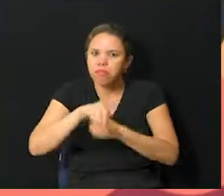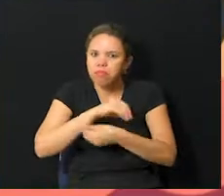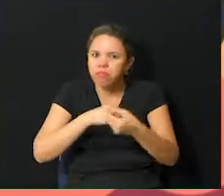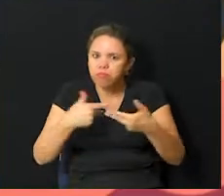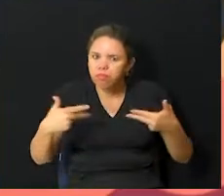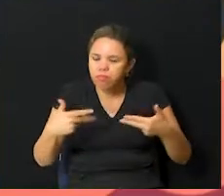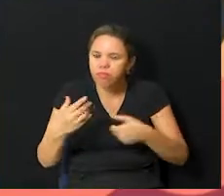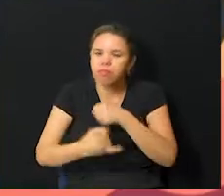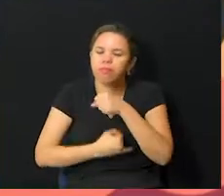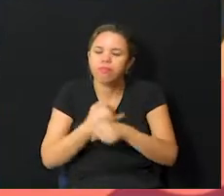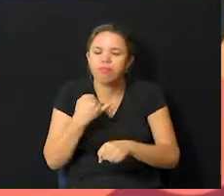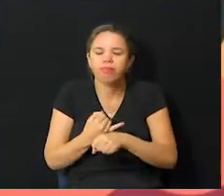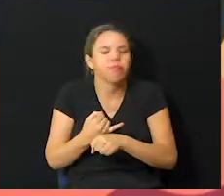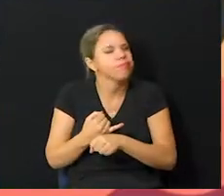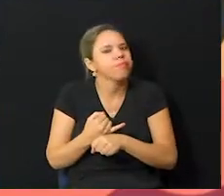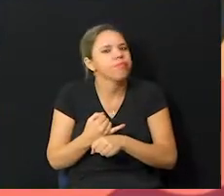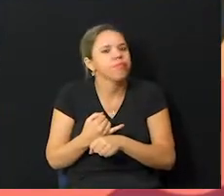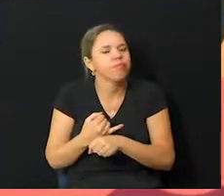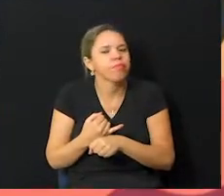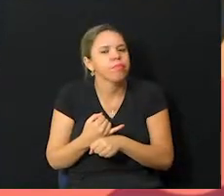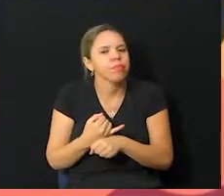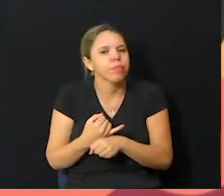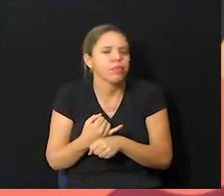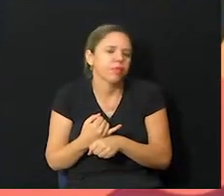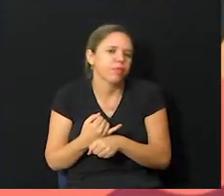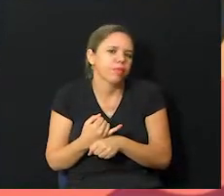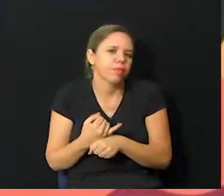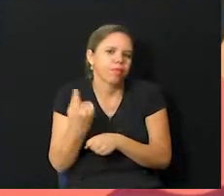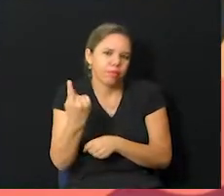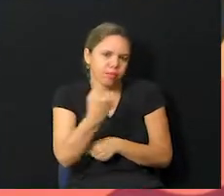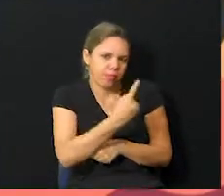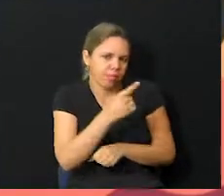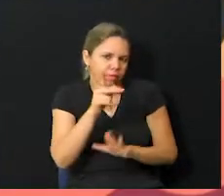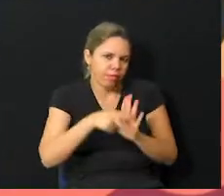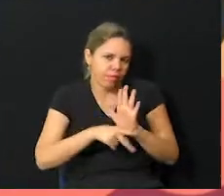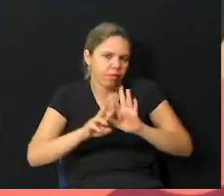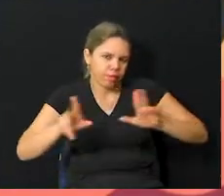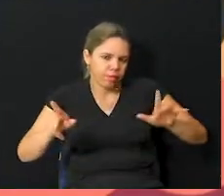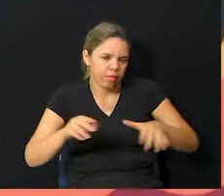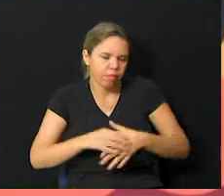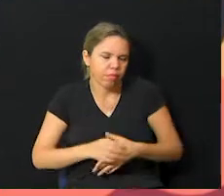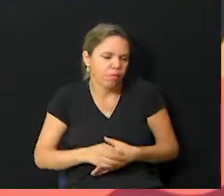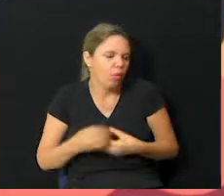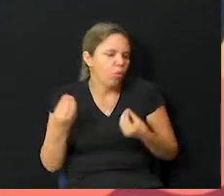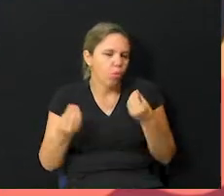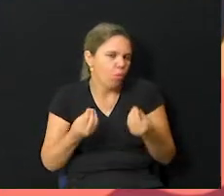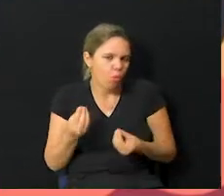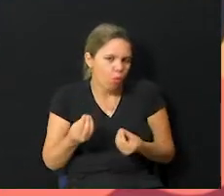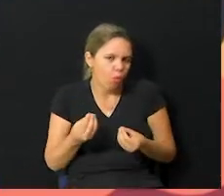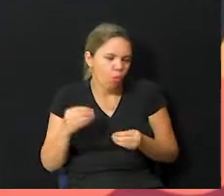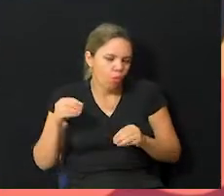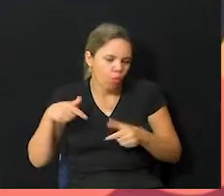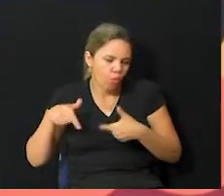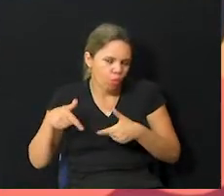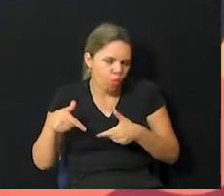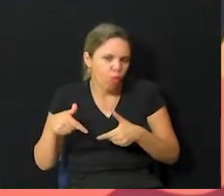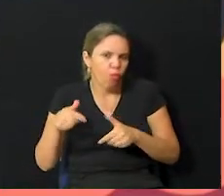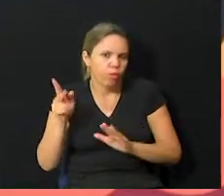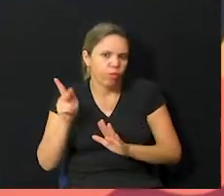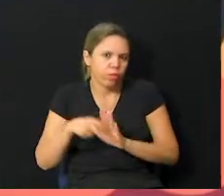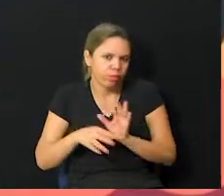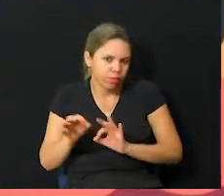em várias plataformas, porque assim, cada um é um projeto, né? Então, como é que foi trabalhar